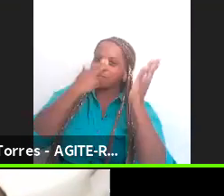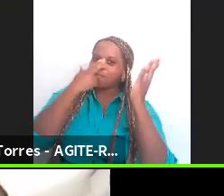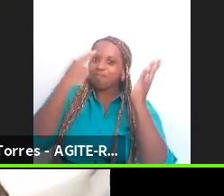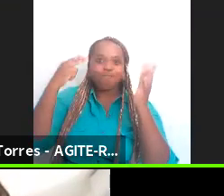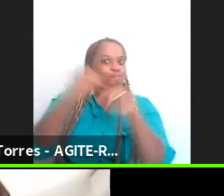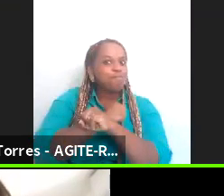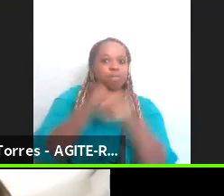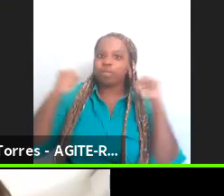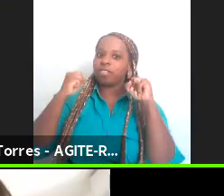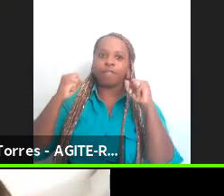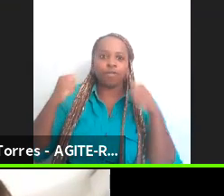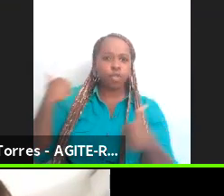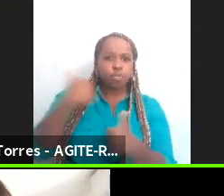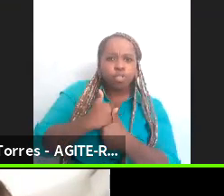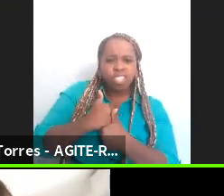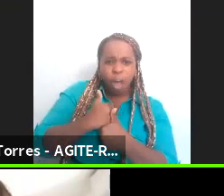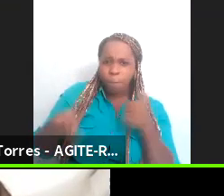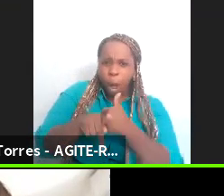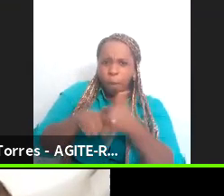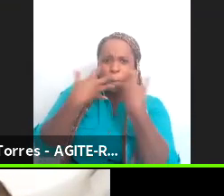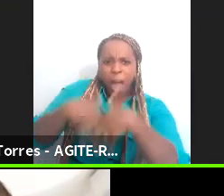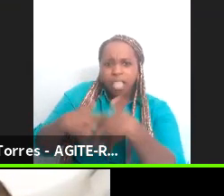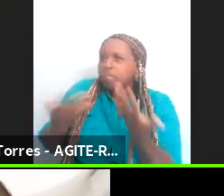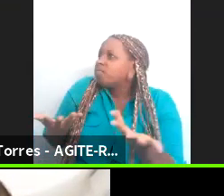uma máquina substitua.